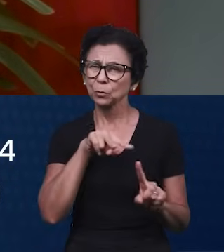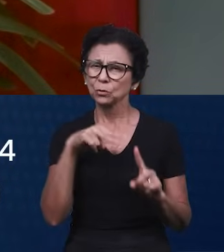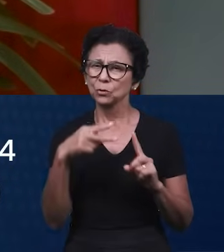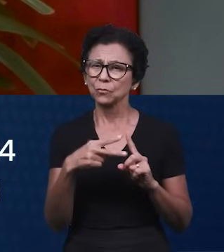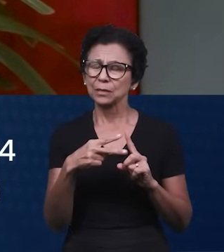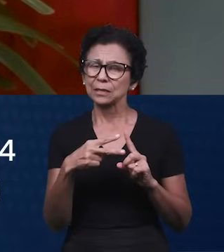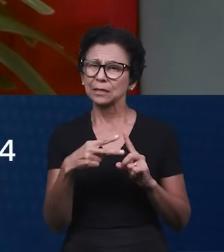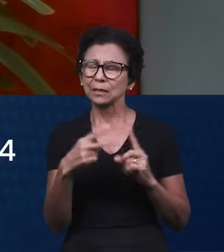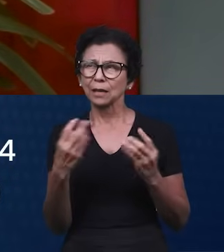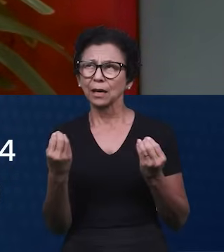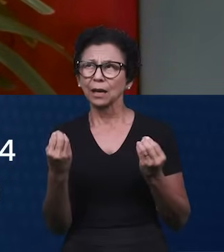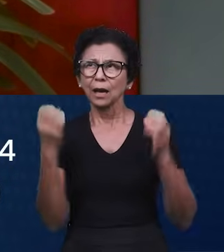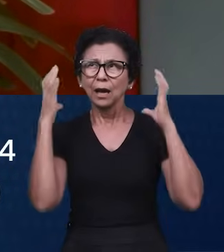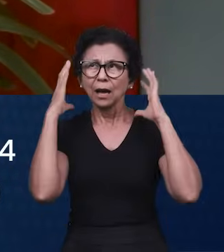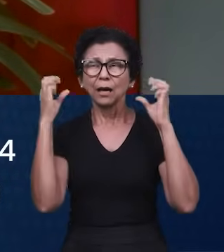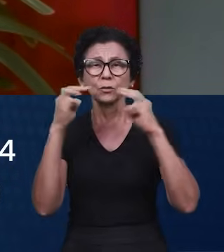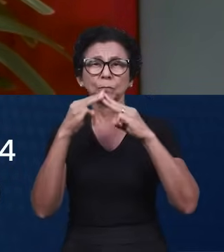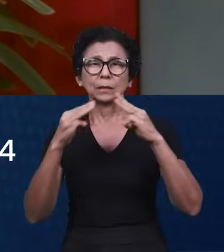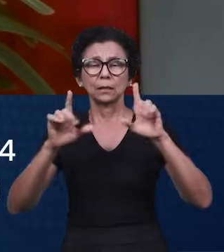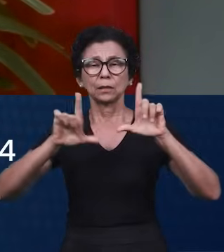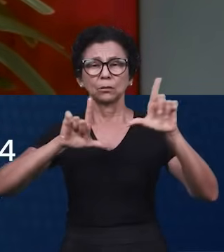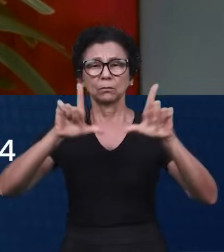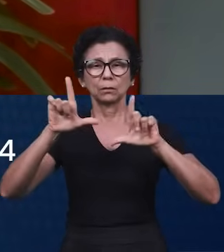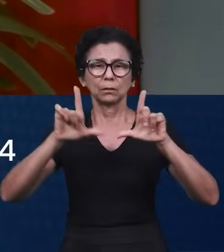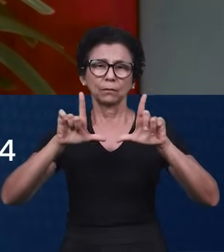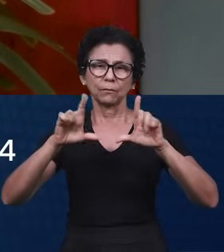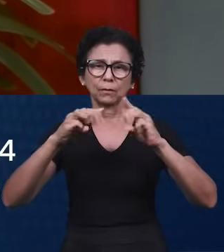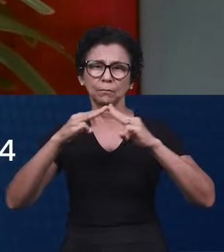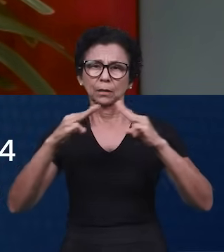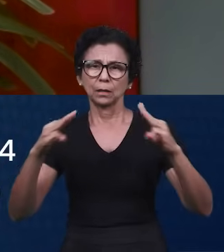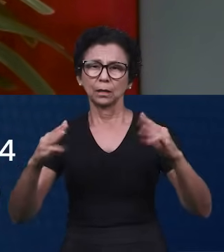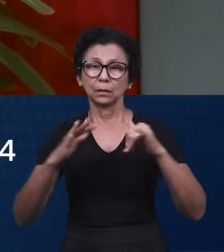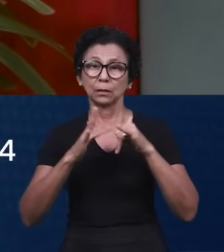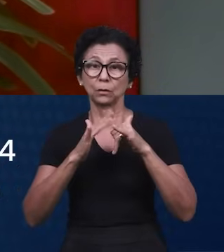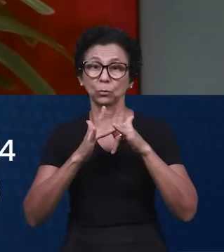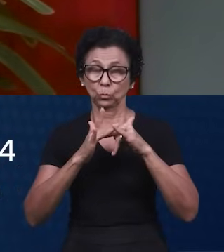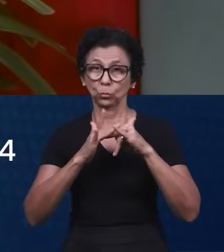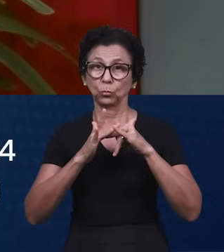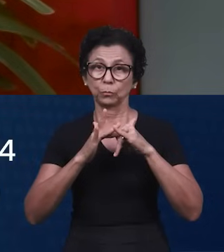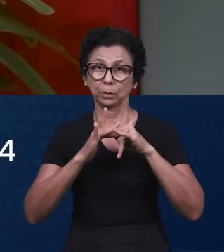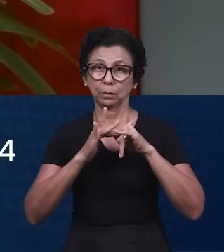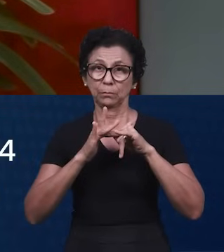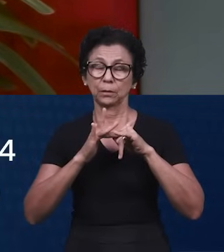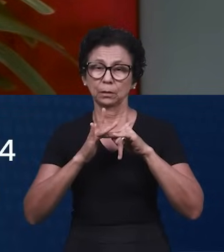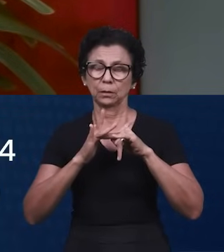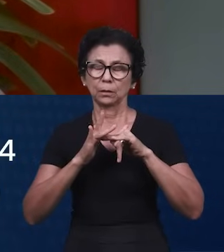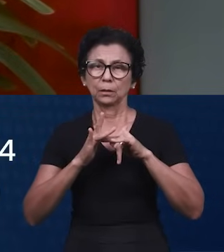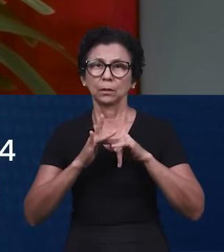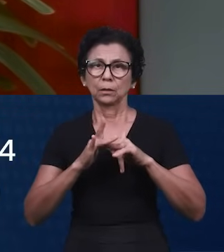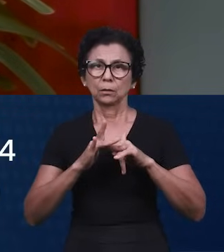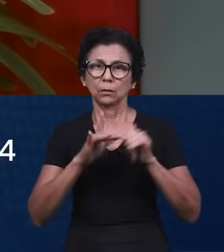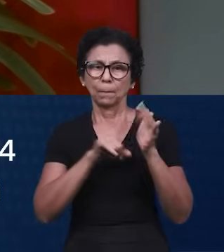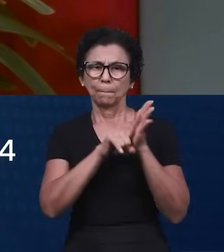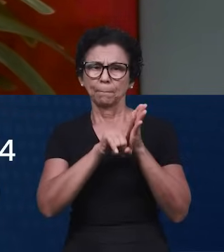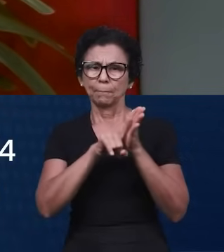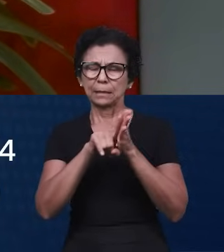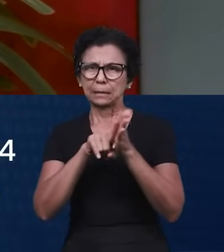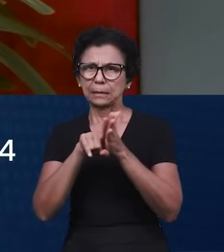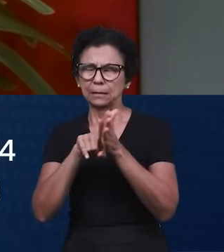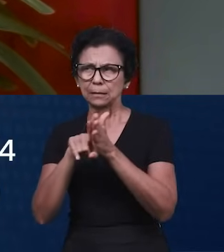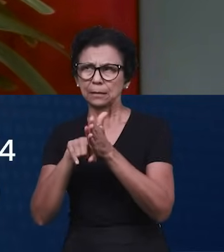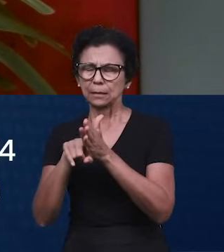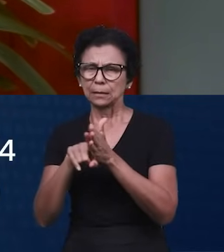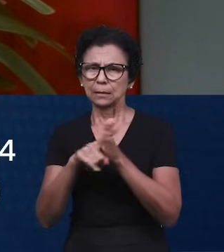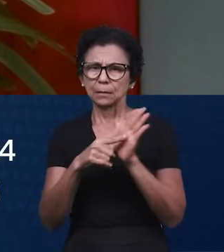Manaim, do nosso canal no YouTube, nós temos registro, isso é documentado,